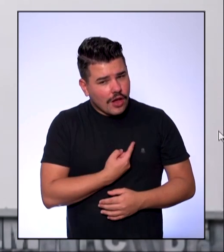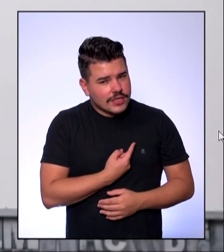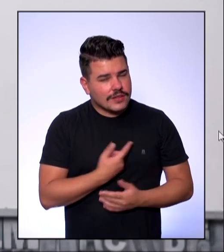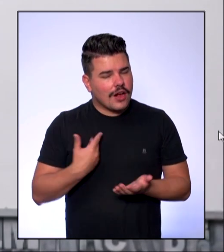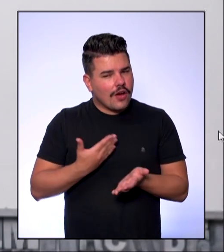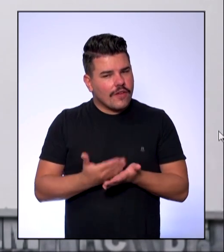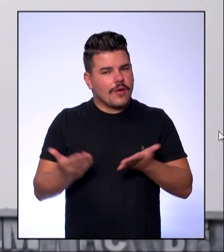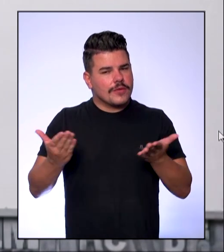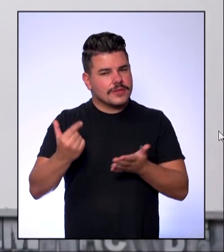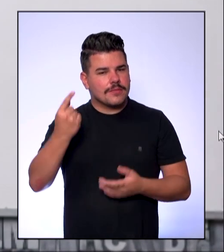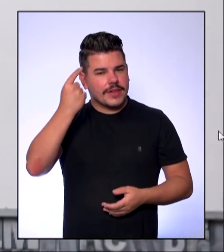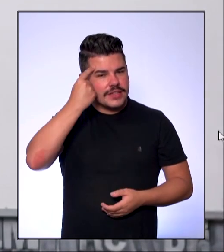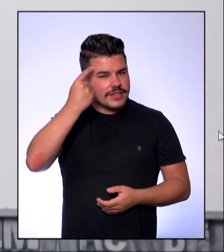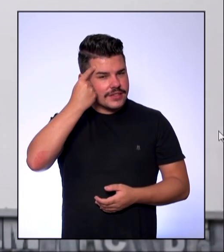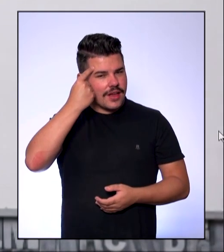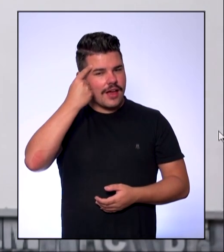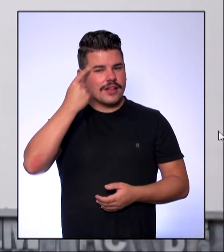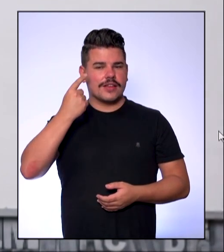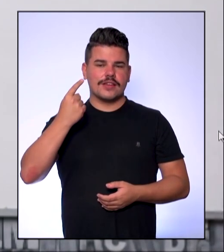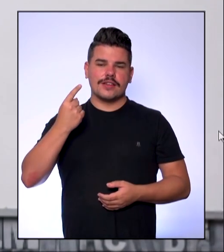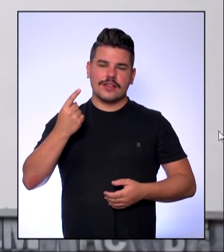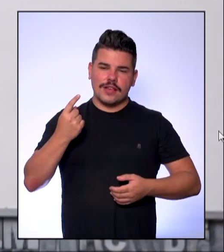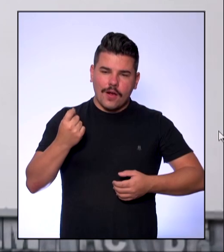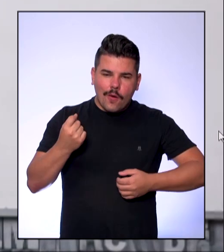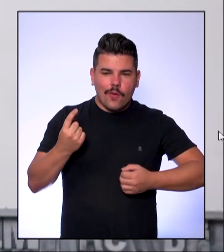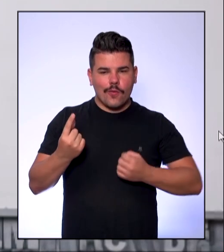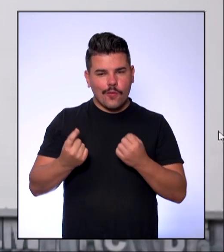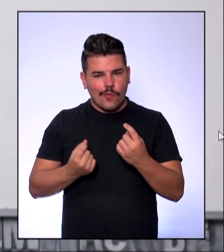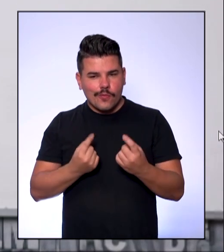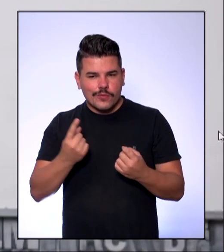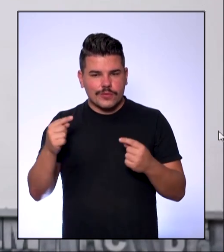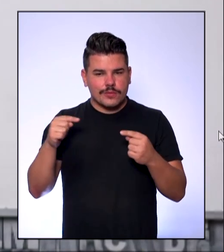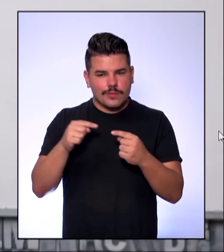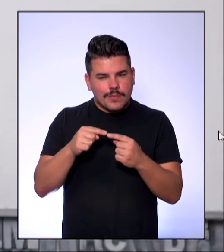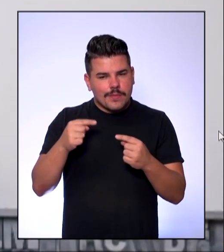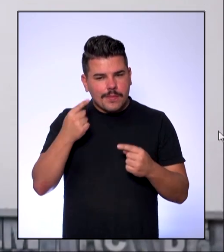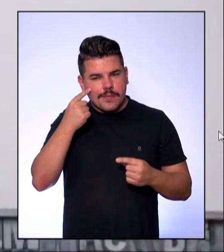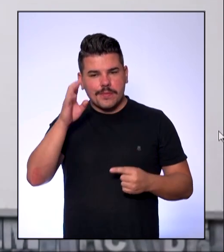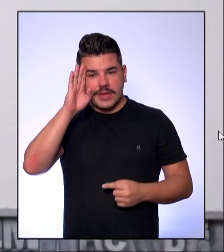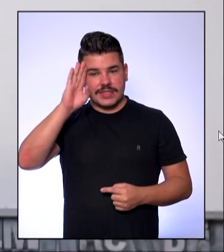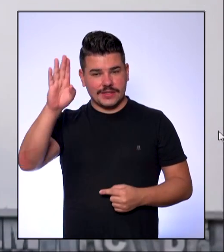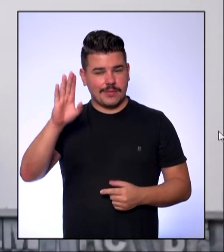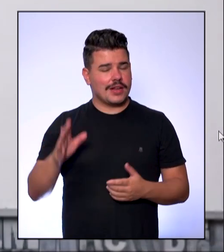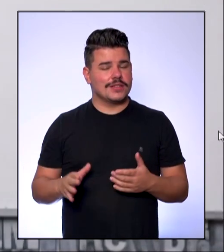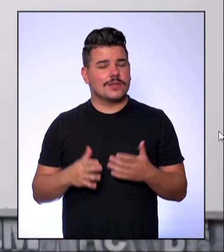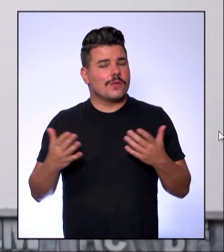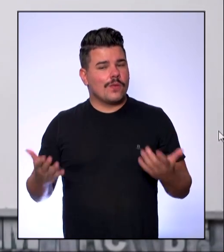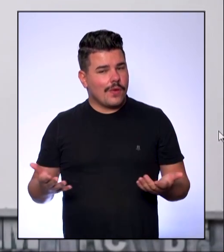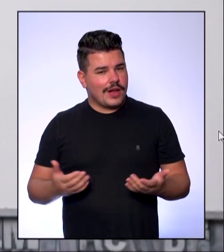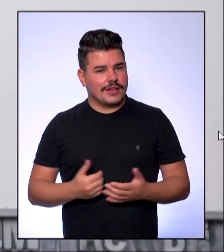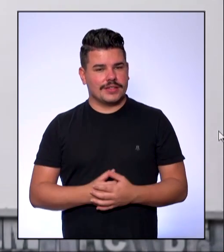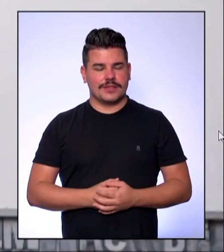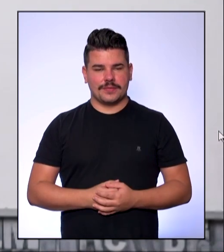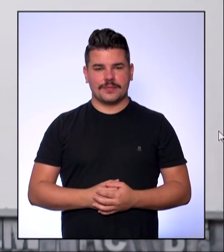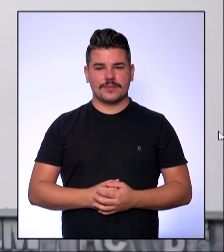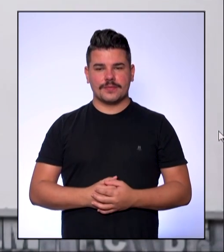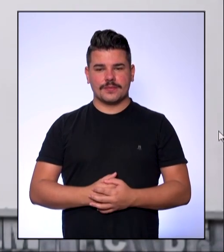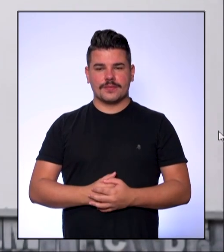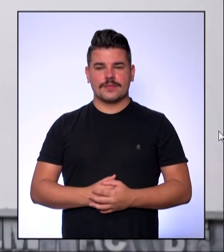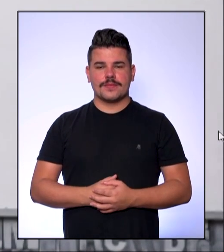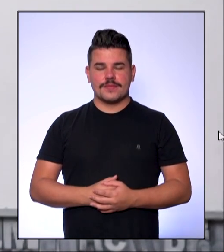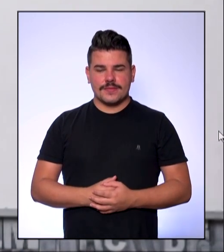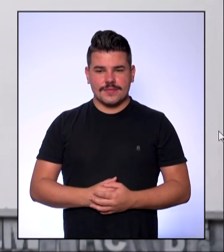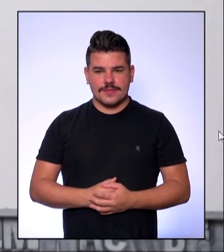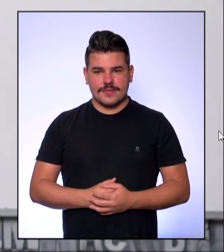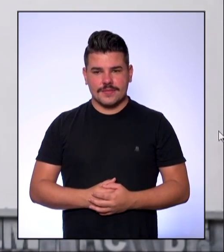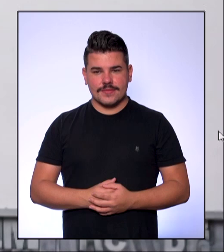a pensar em alguns pontos primordiais. Quais são eles? Olha aqui.